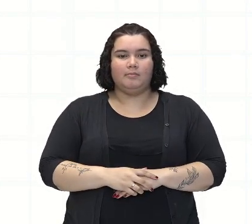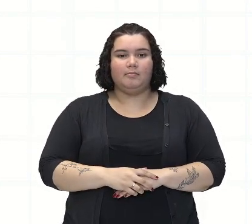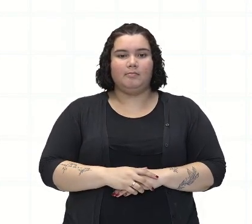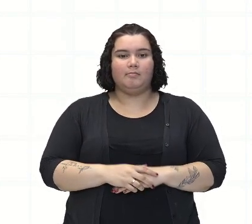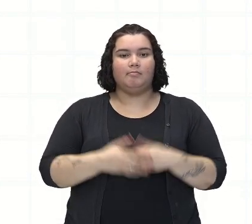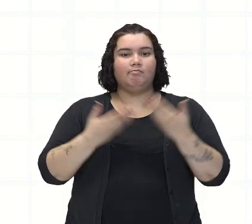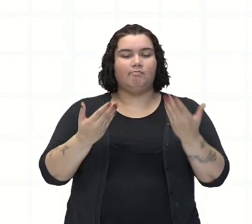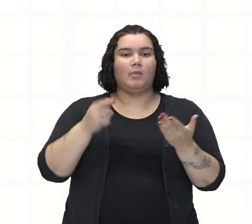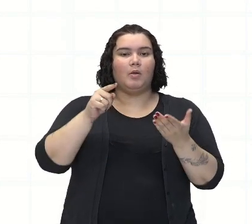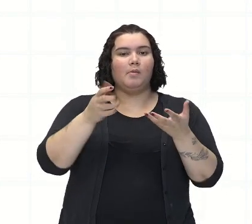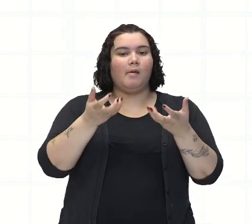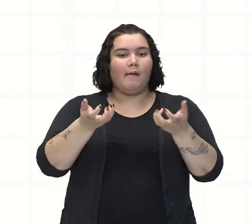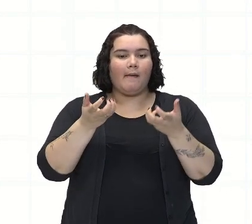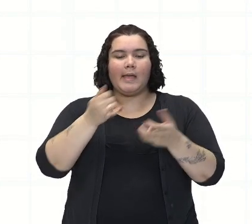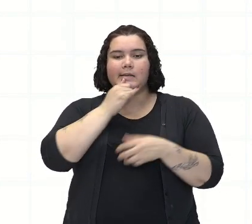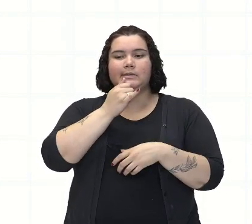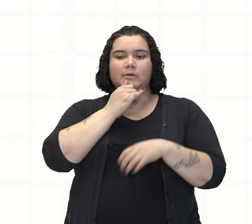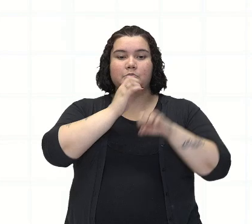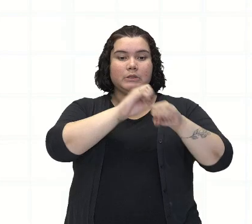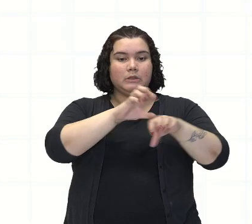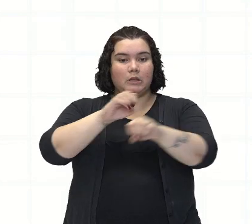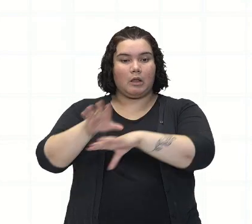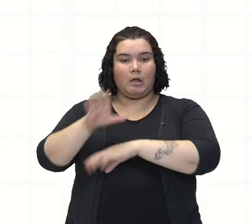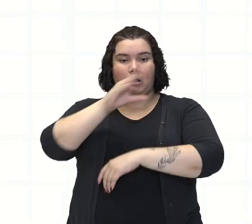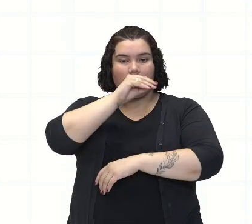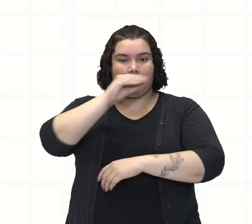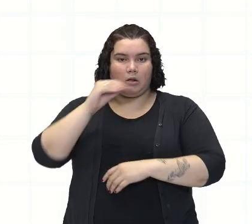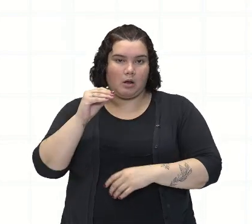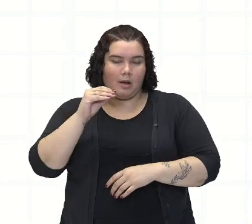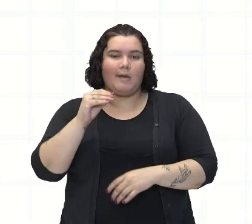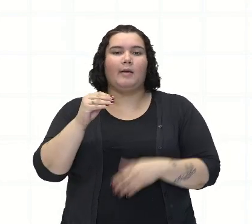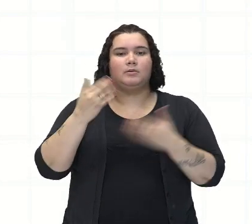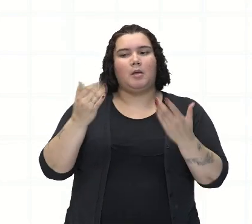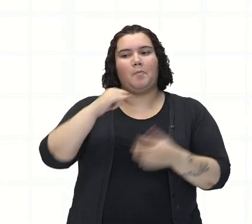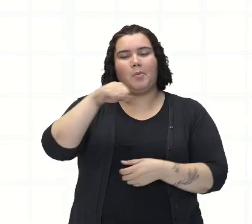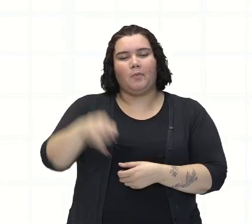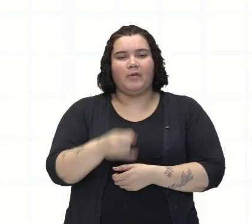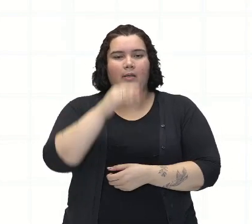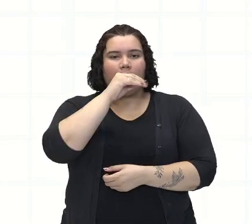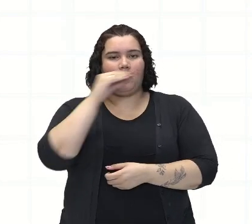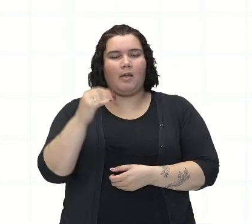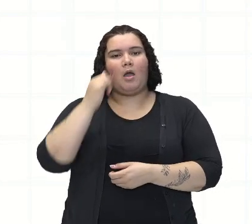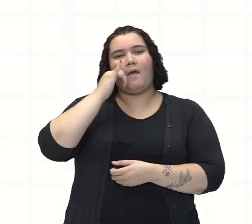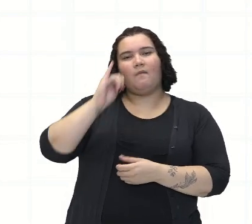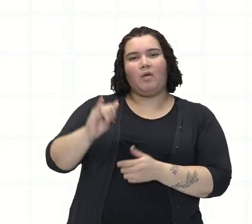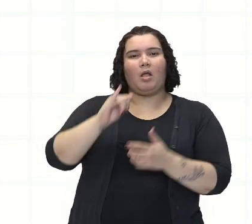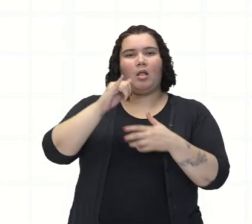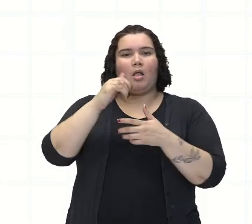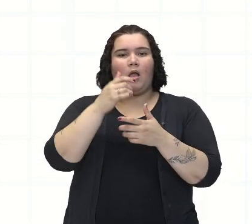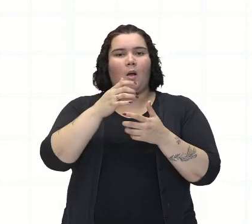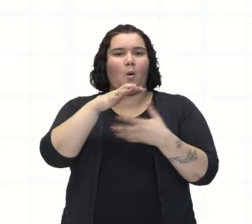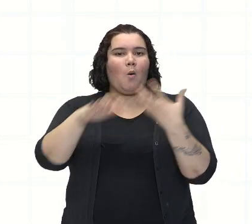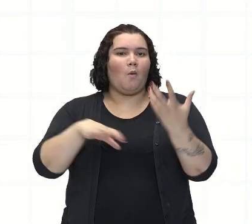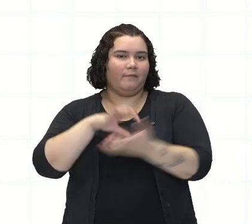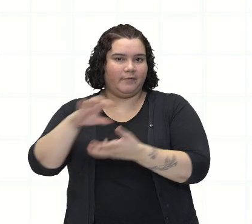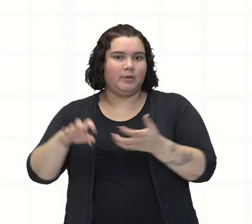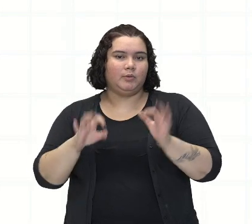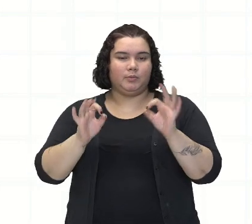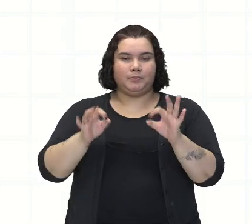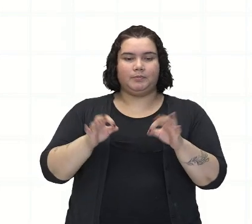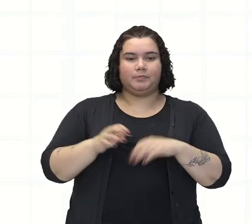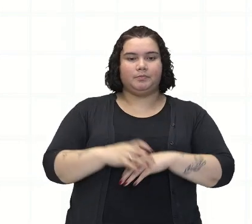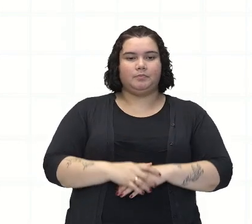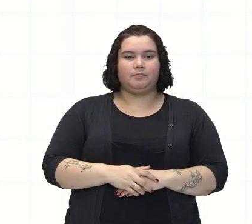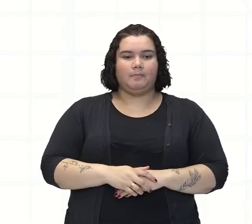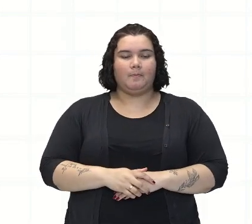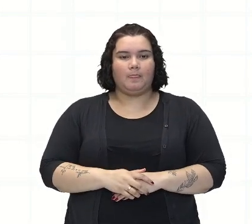queria dar alguma lição de moral para as crianças a partir desses contos, para que eles não se colocassem em perigo. Na